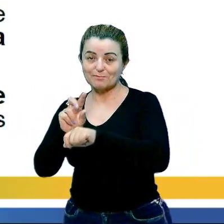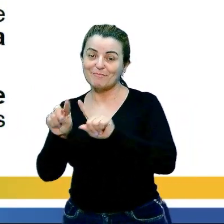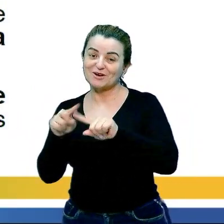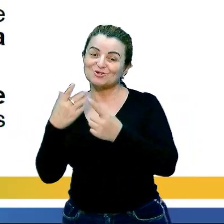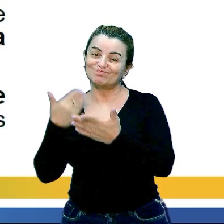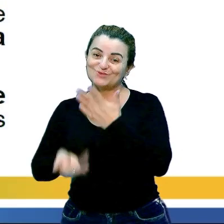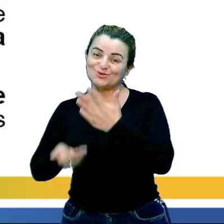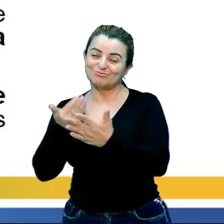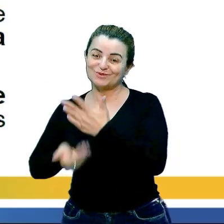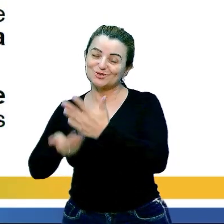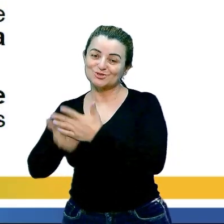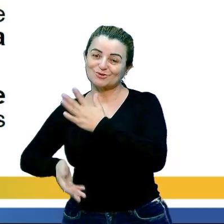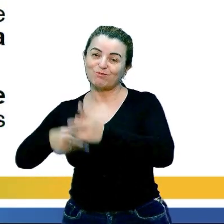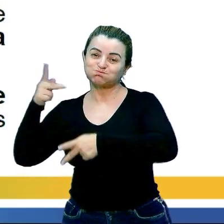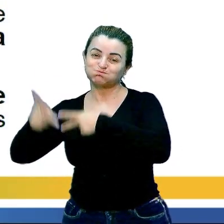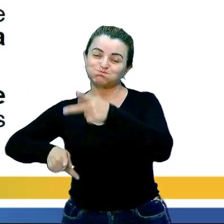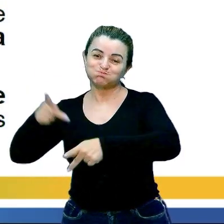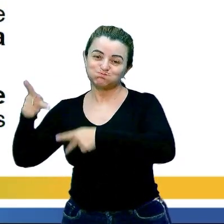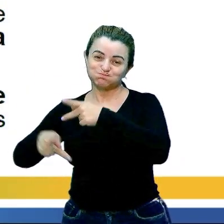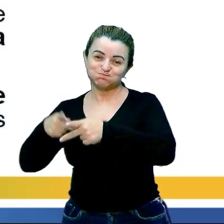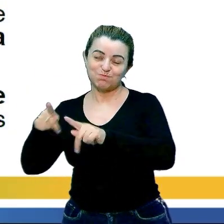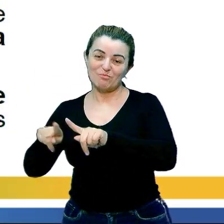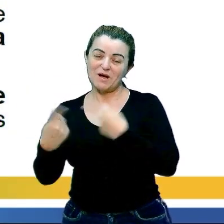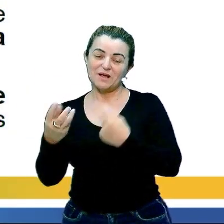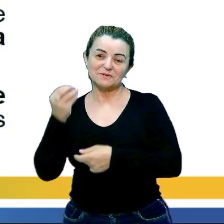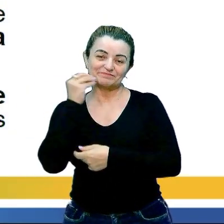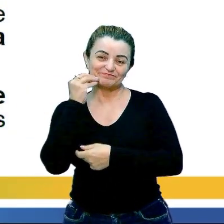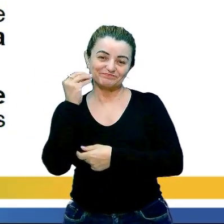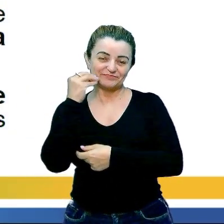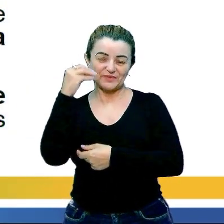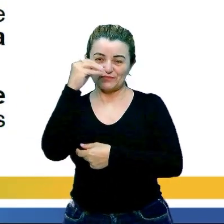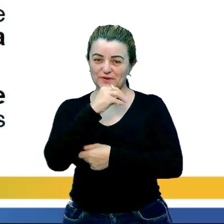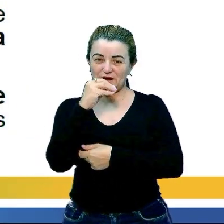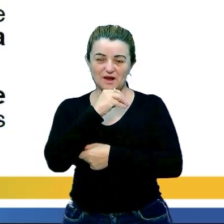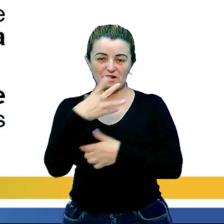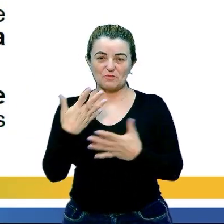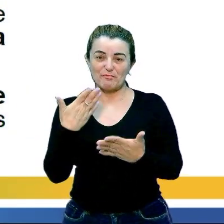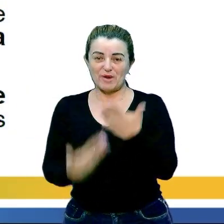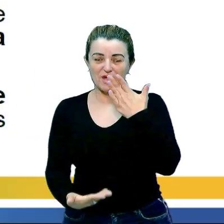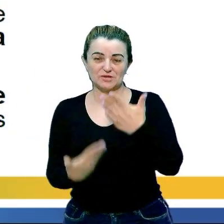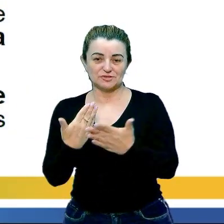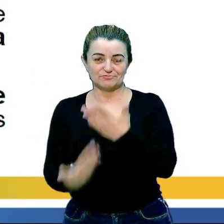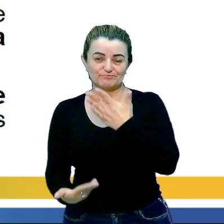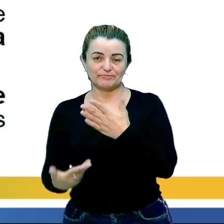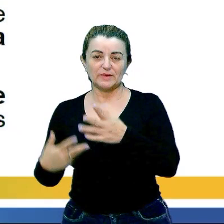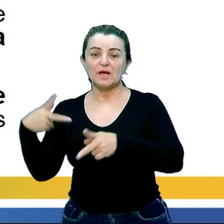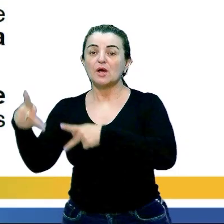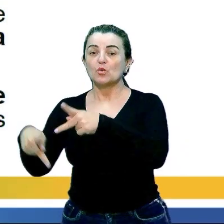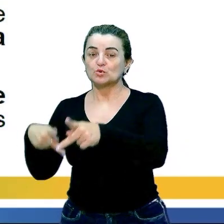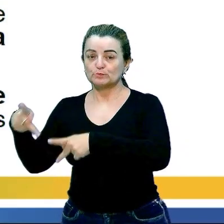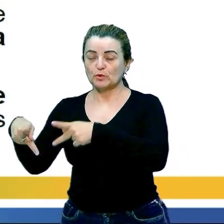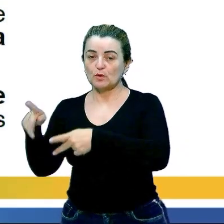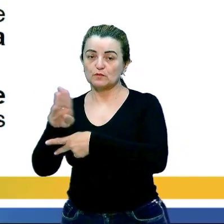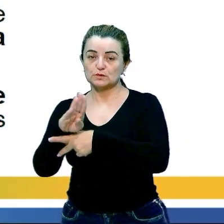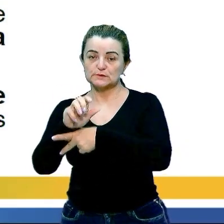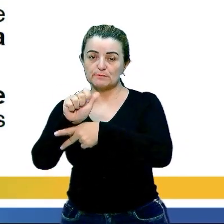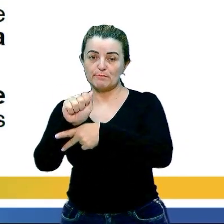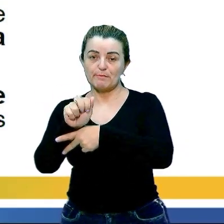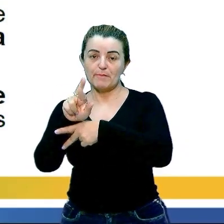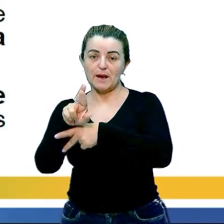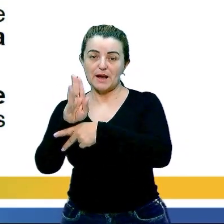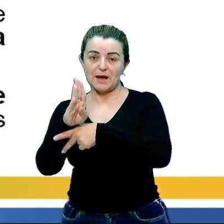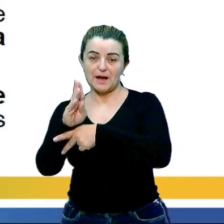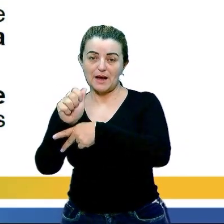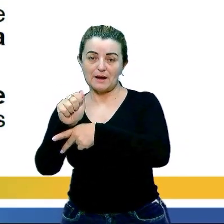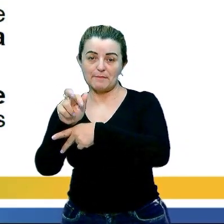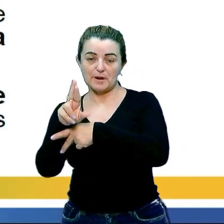bárbaros. Só que essas tentativas elas vão ser fracassadas, né? E ao mesmo tempo que os povos bárbaros tentavam invadir a Roma